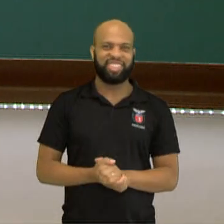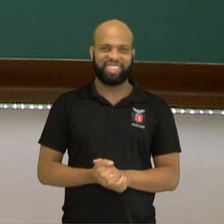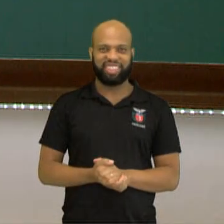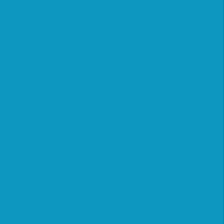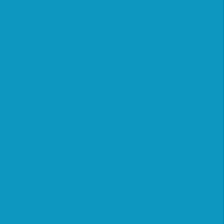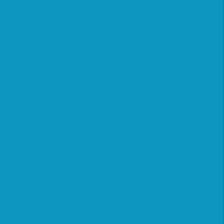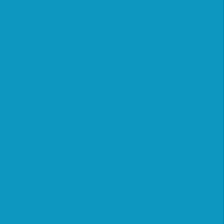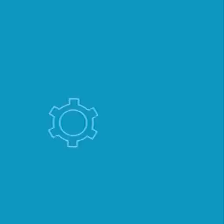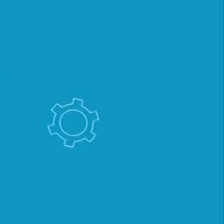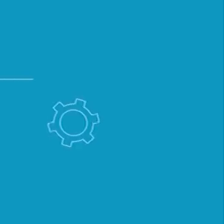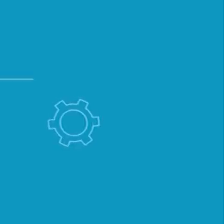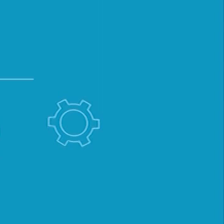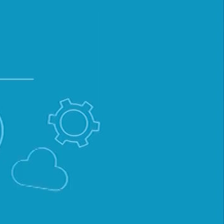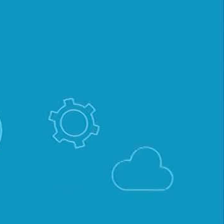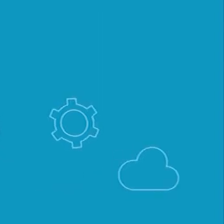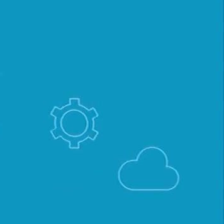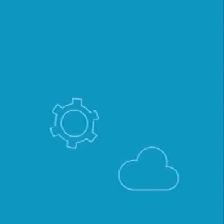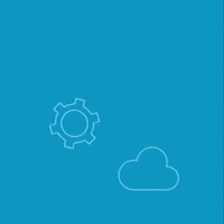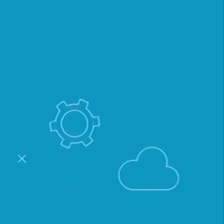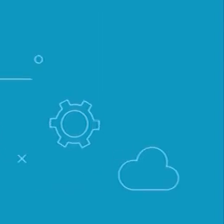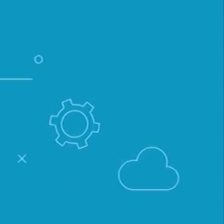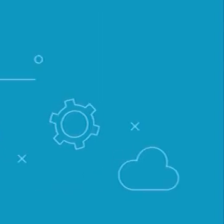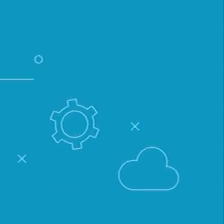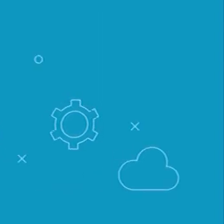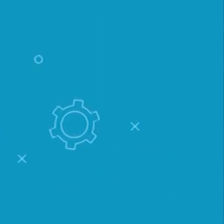Tchau, tchau.